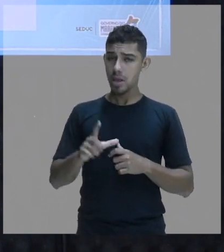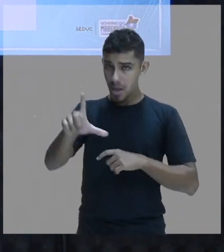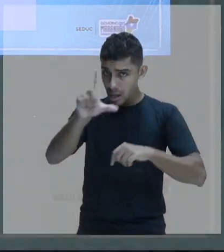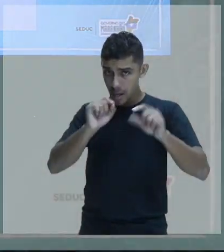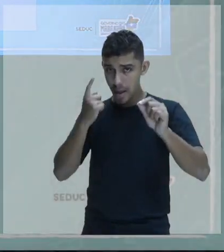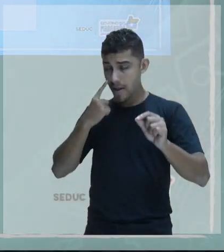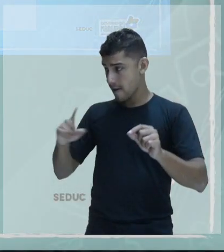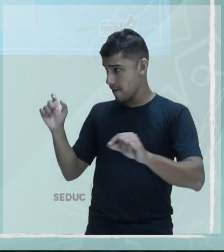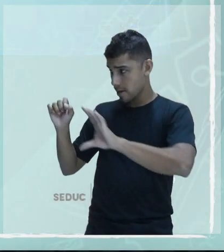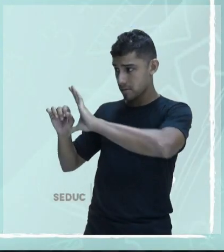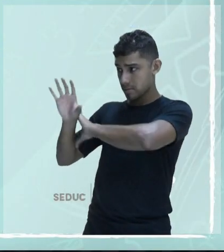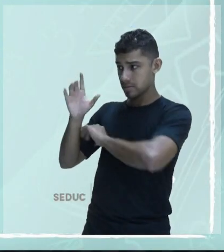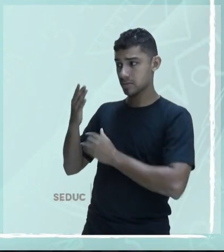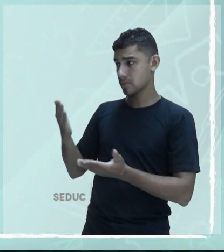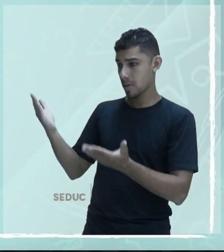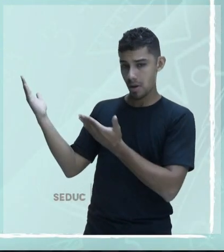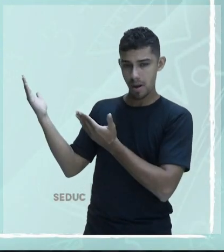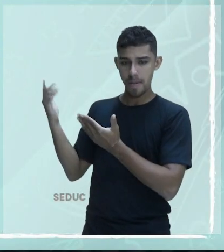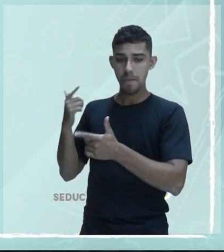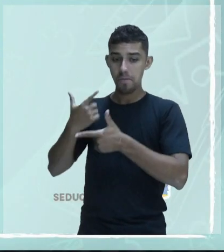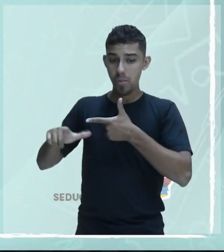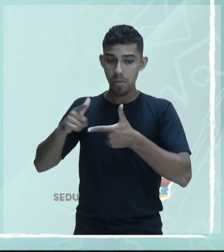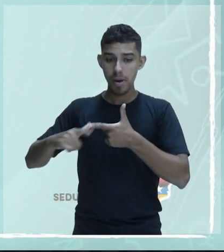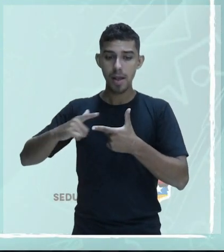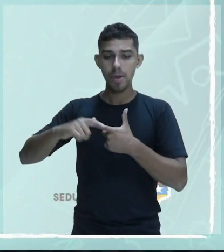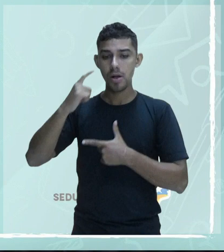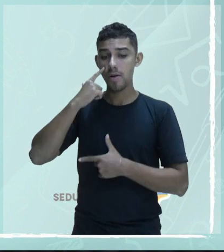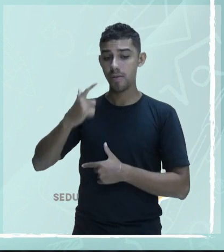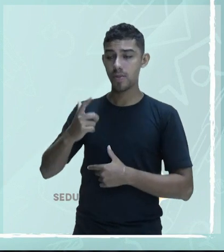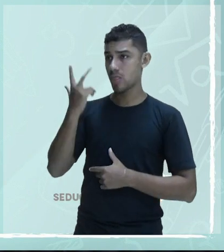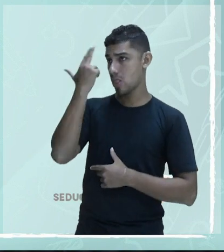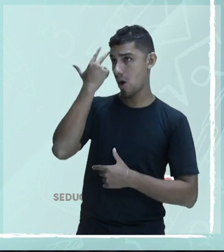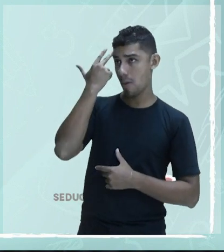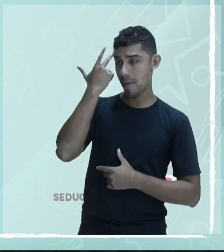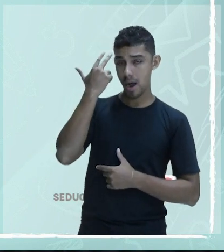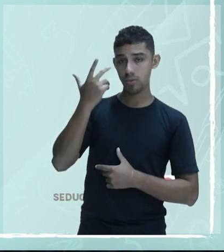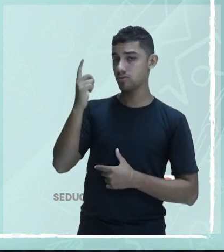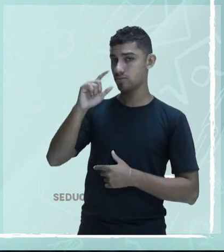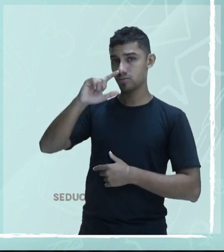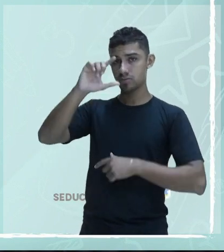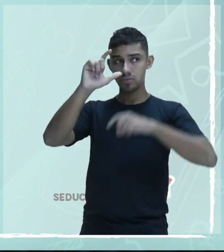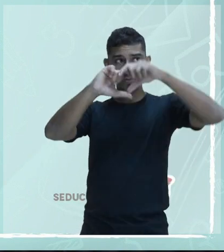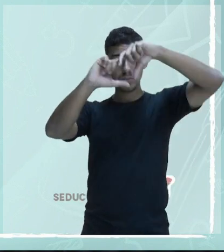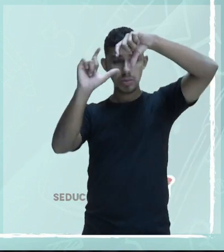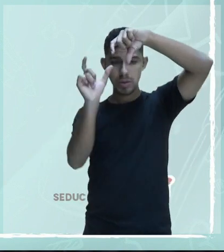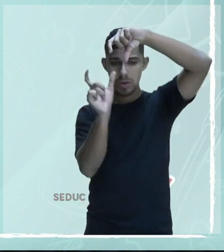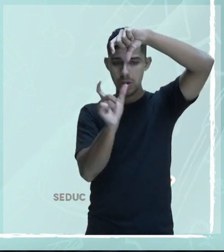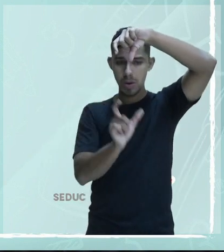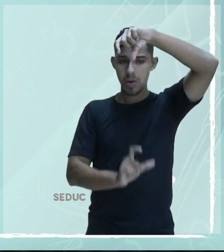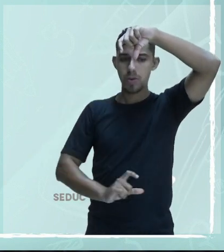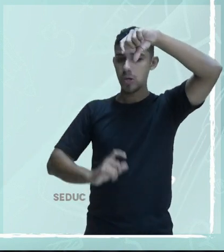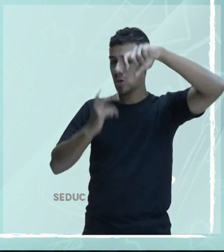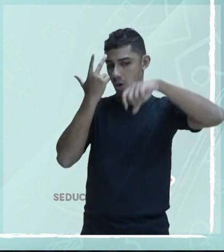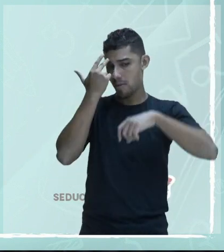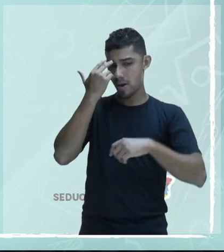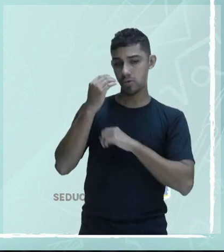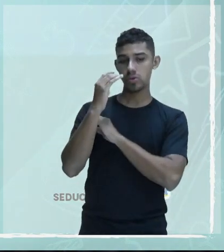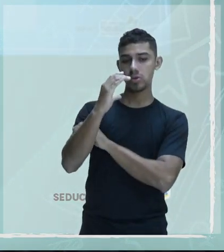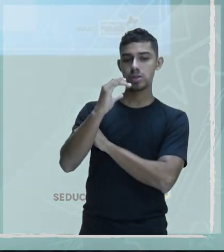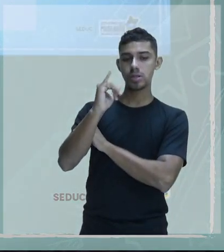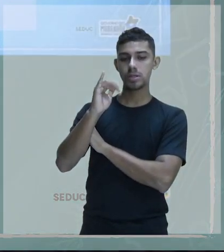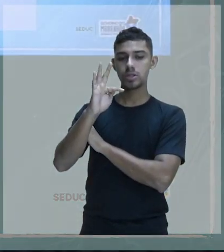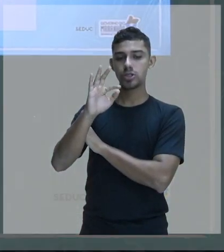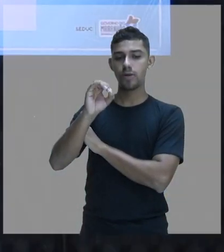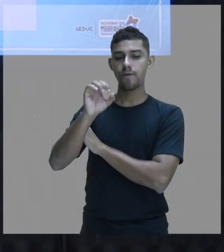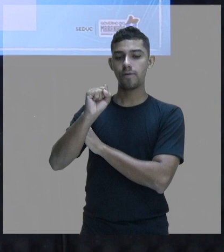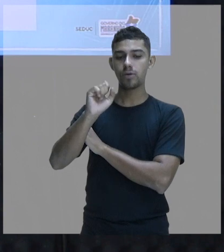slides, ó, problemas posturais. Percebam aqui uma curvatura normal da coluna, ó. Aqui é uma cifose normal. Percebam